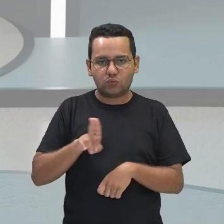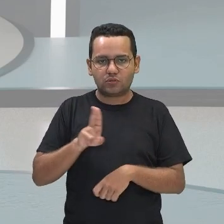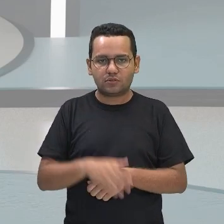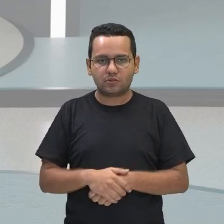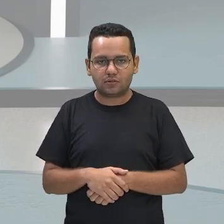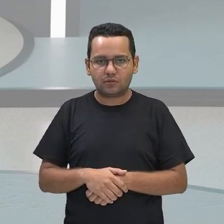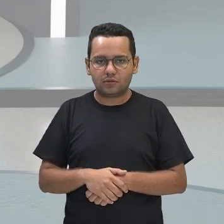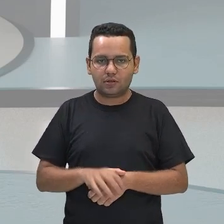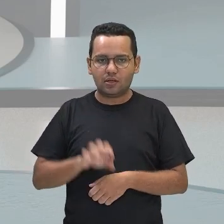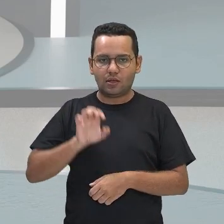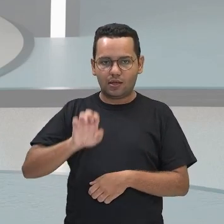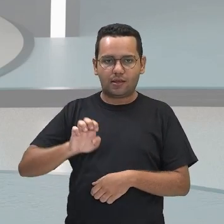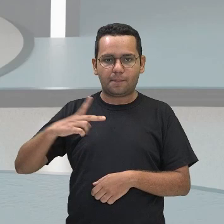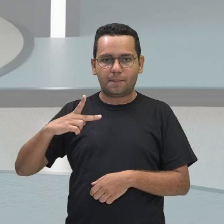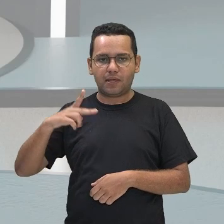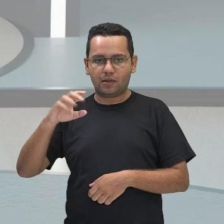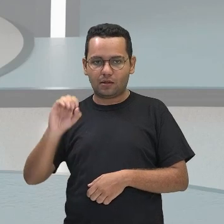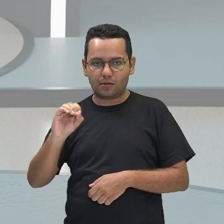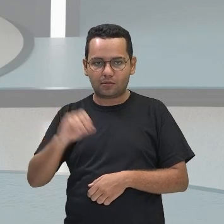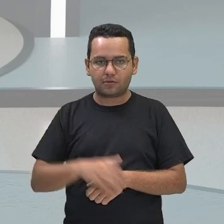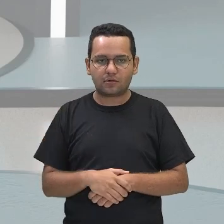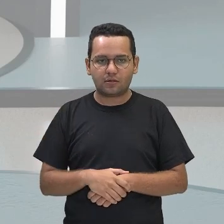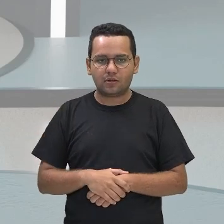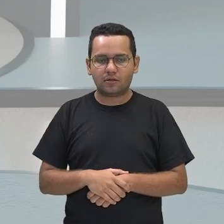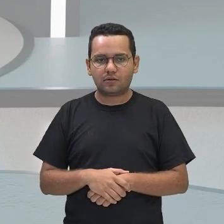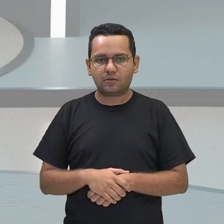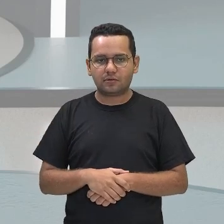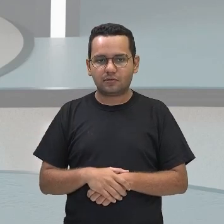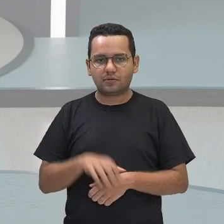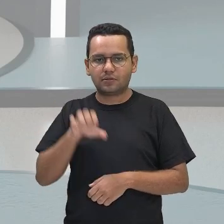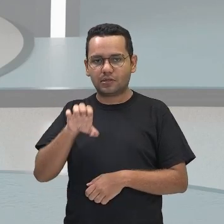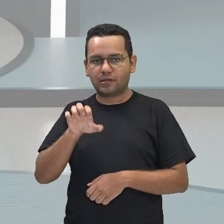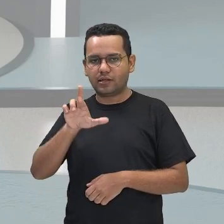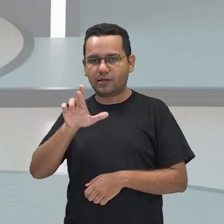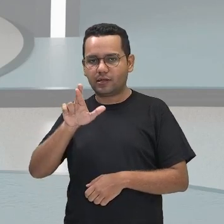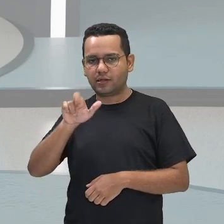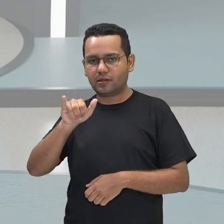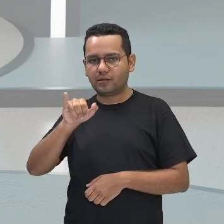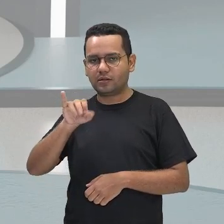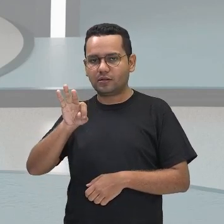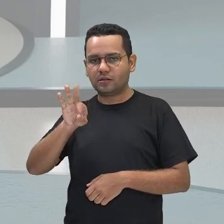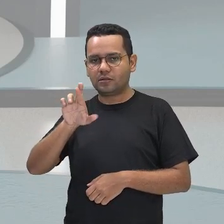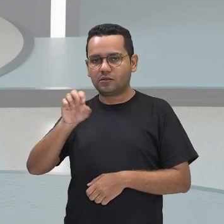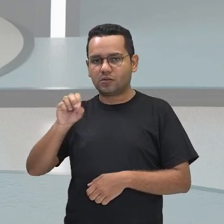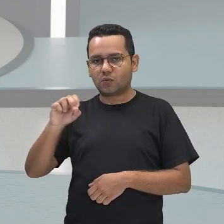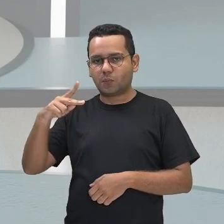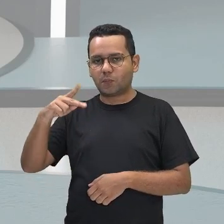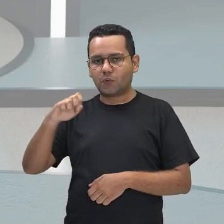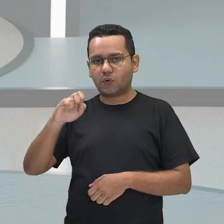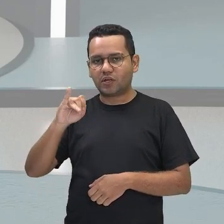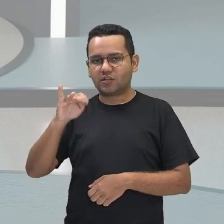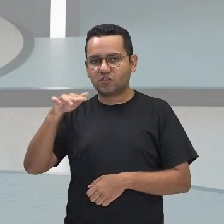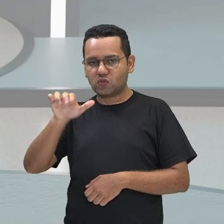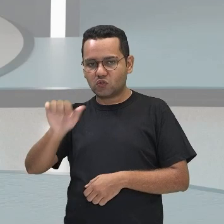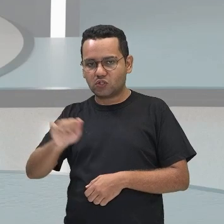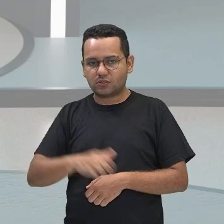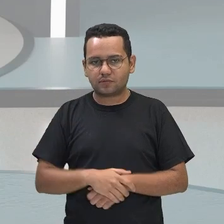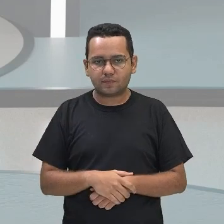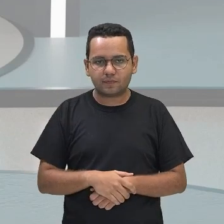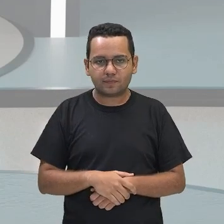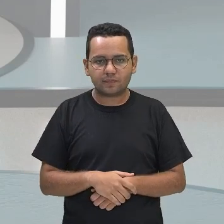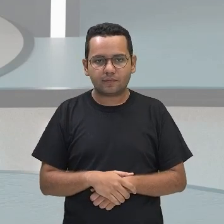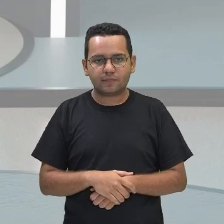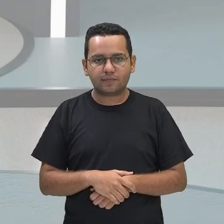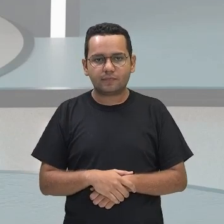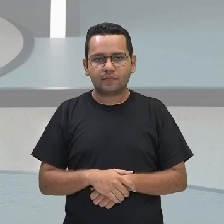é o EPO, né? A eritropoetina, né? Secretado pelo rim. Olha aí,